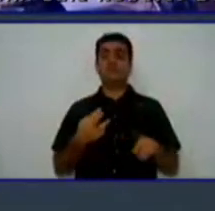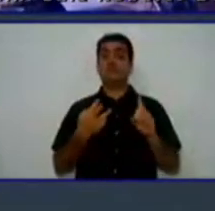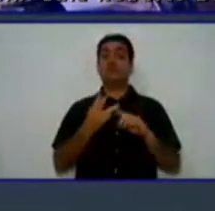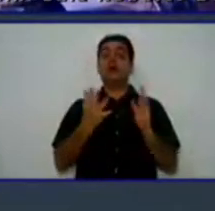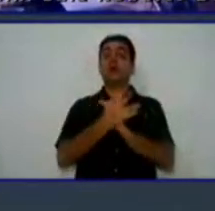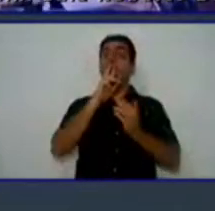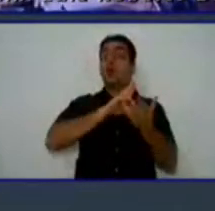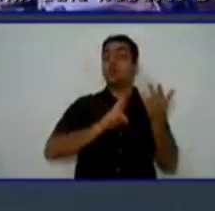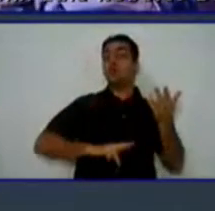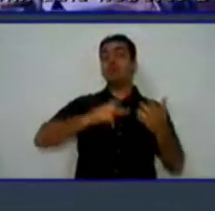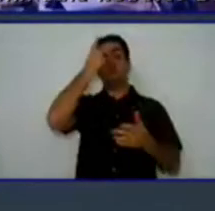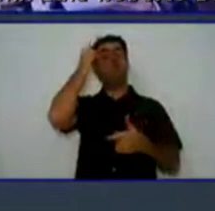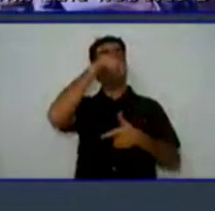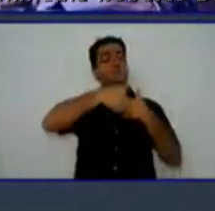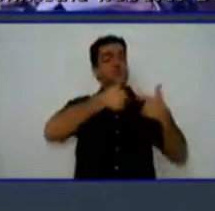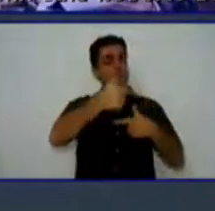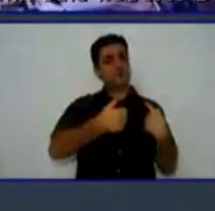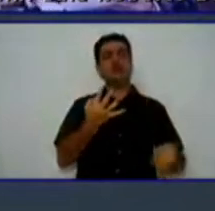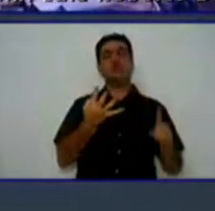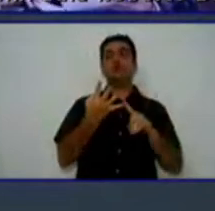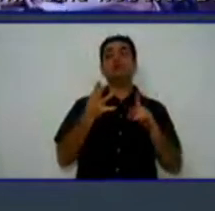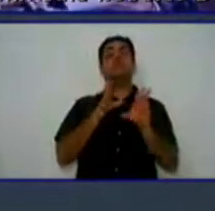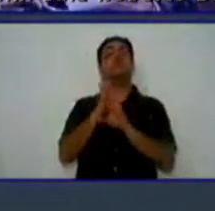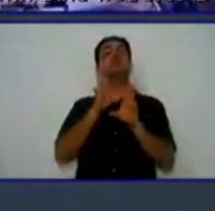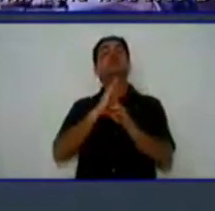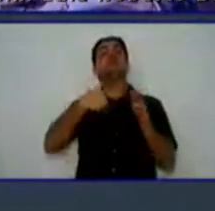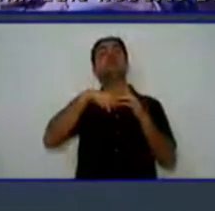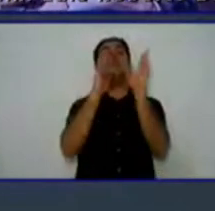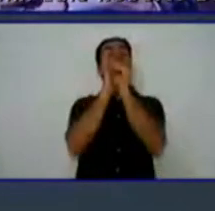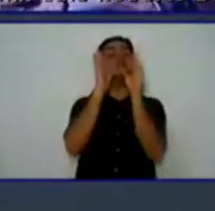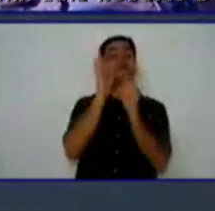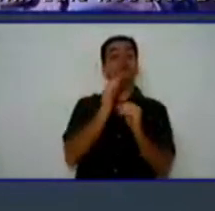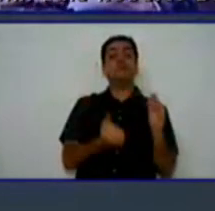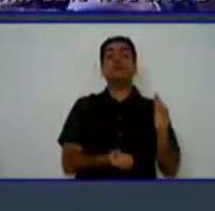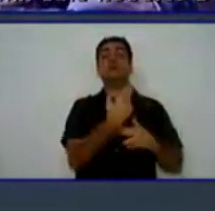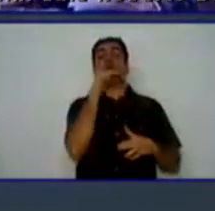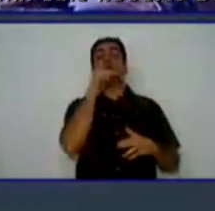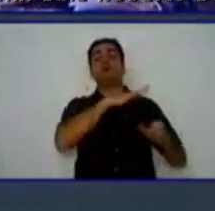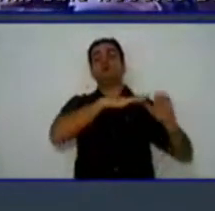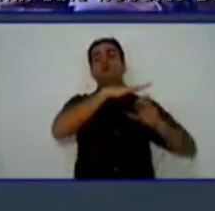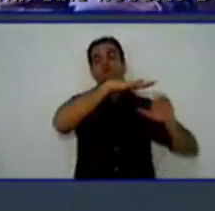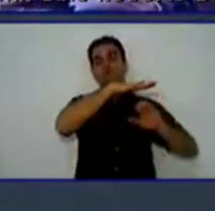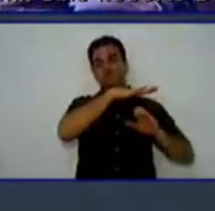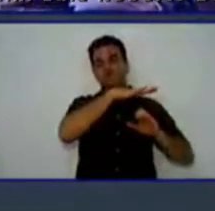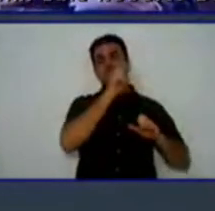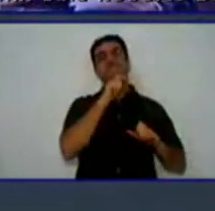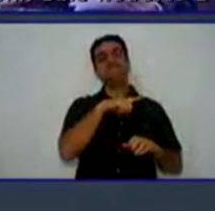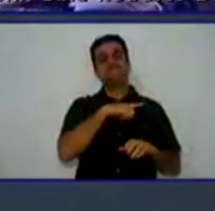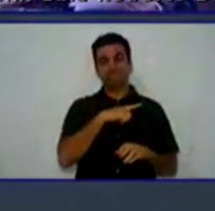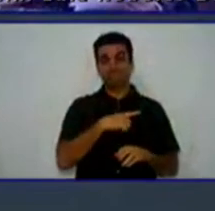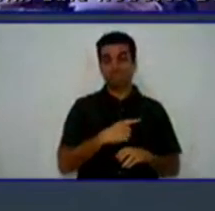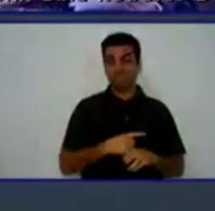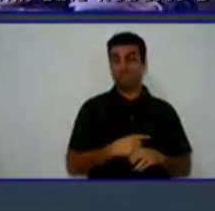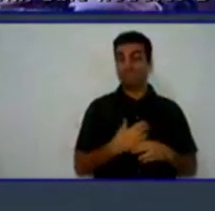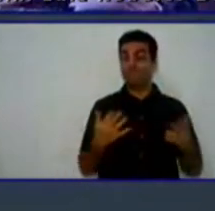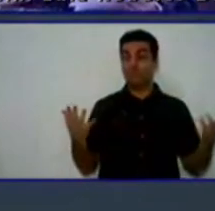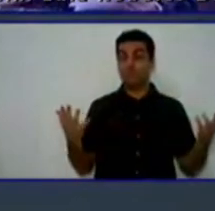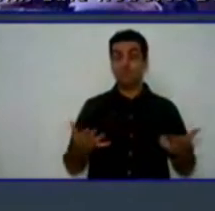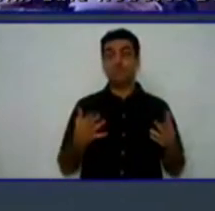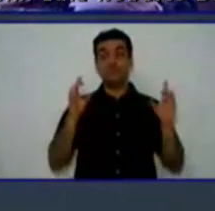relatórios de funcionários e indicação de todo o conteúdo produzido pelas empresas,